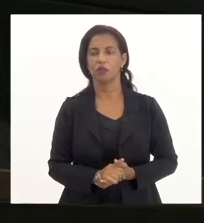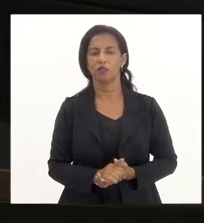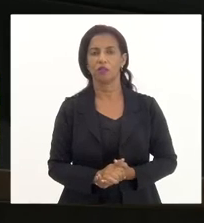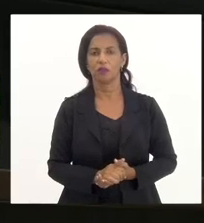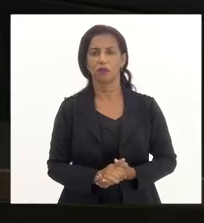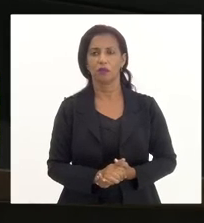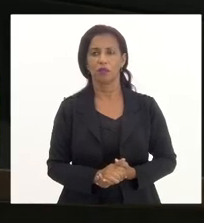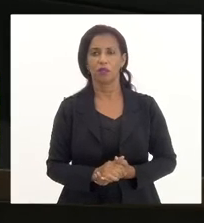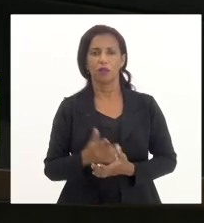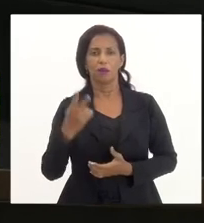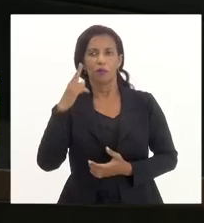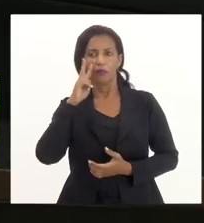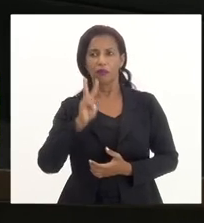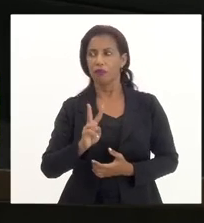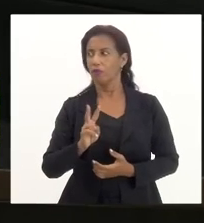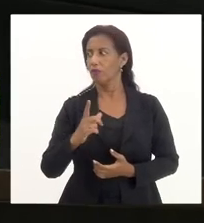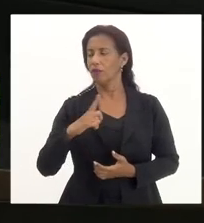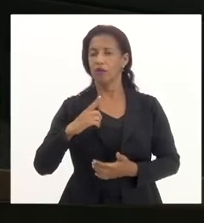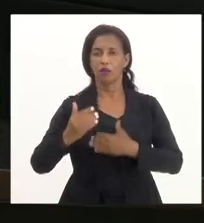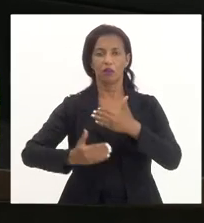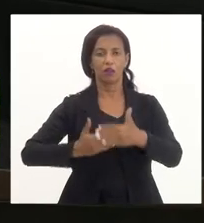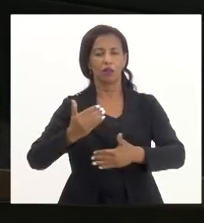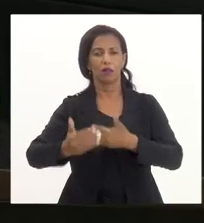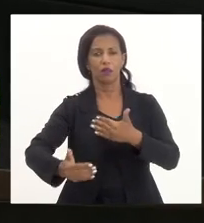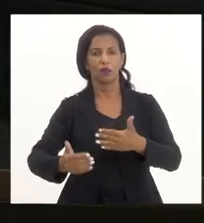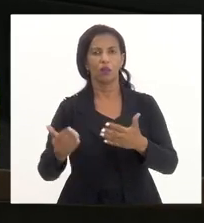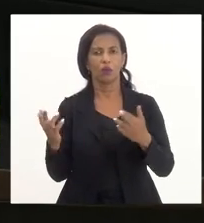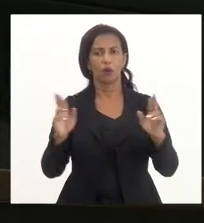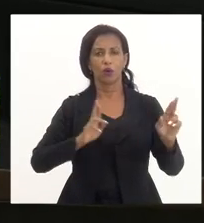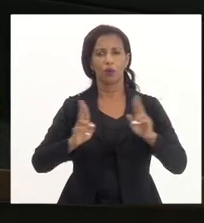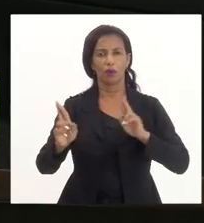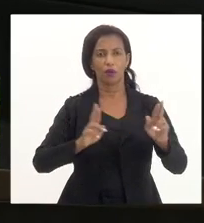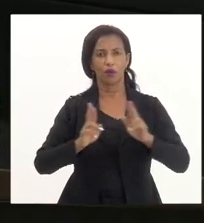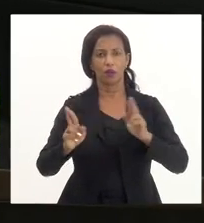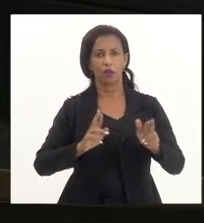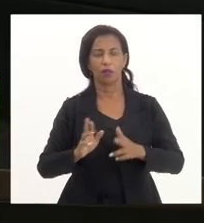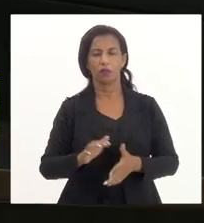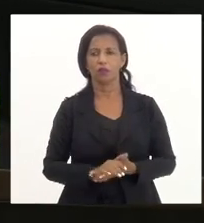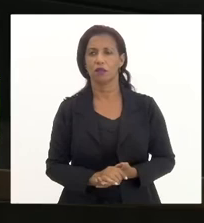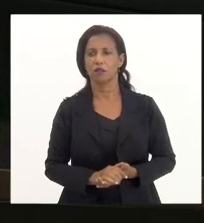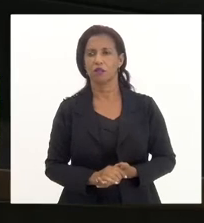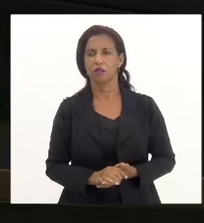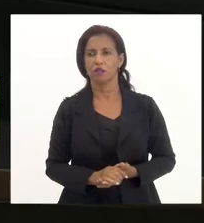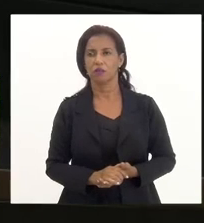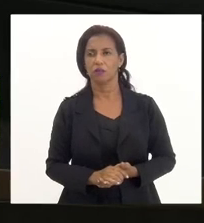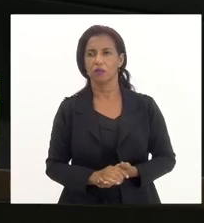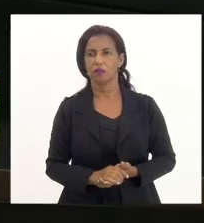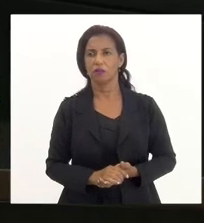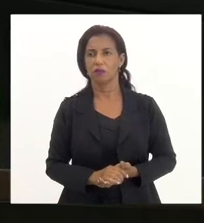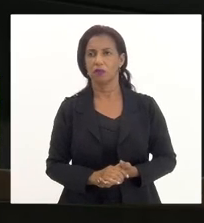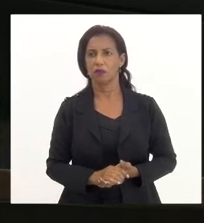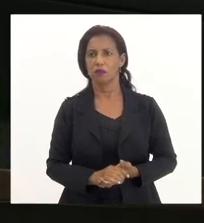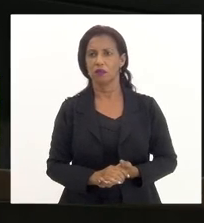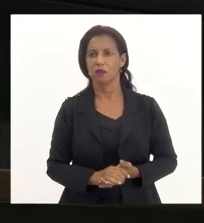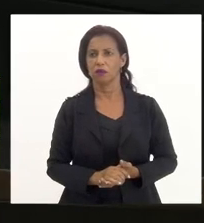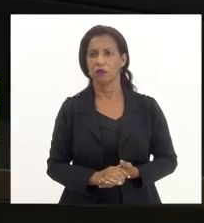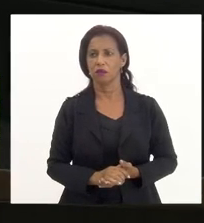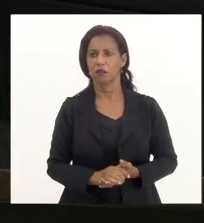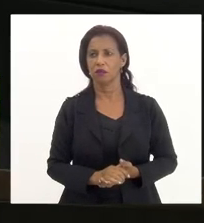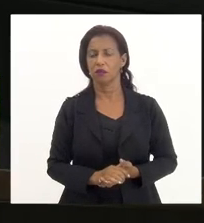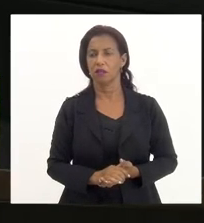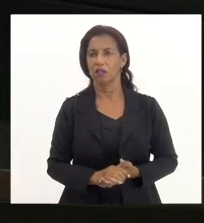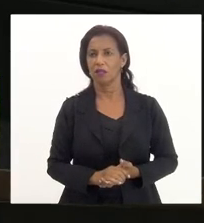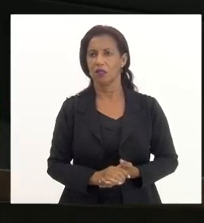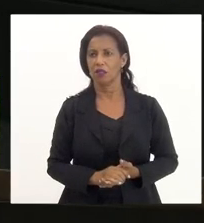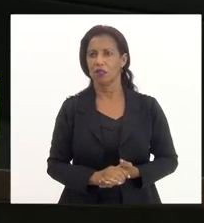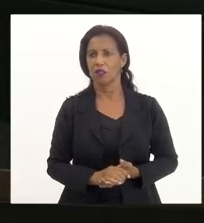Vamos mandar um monte de coisa e ver o que que dá para passar com relação à questão da das licenças que